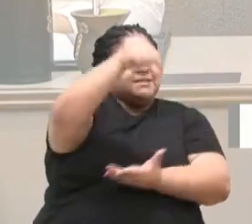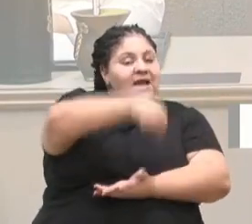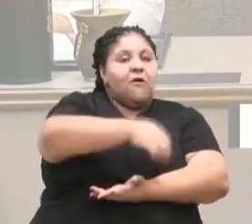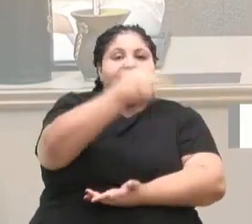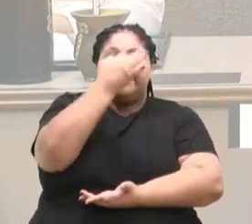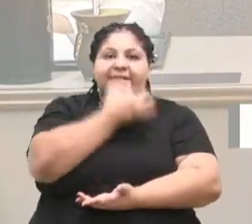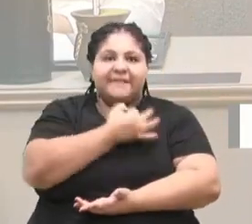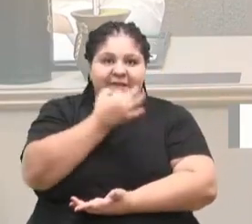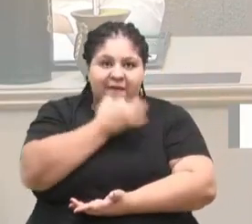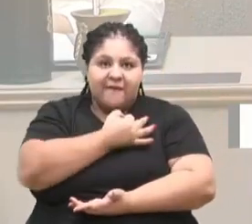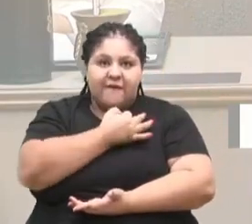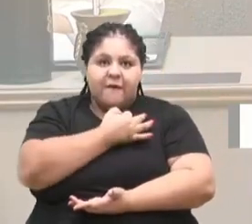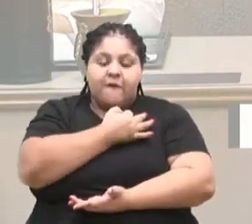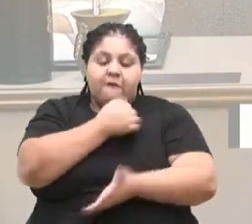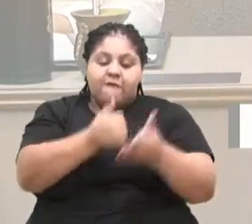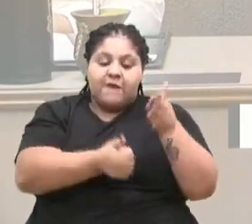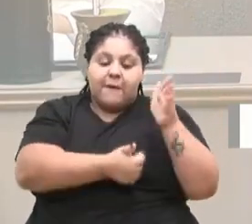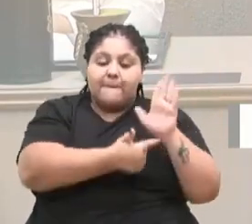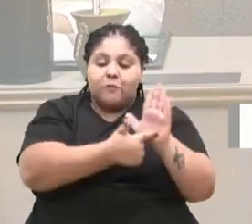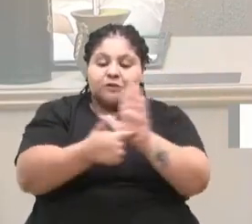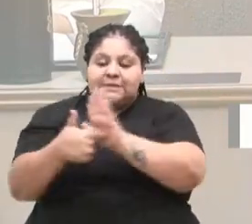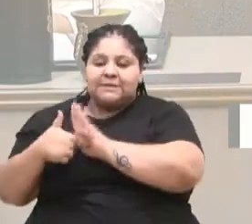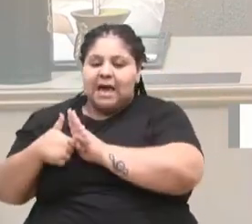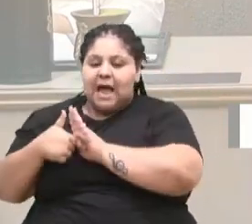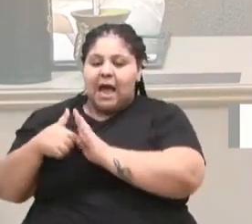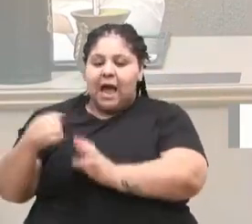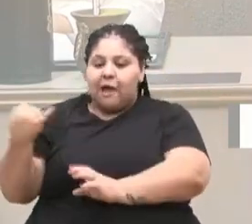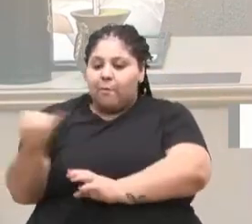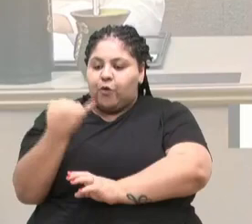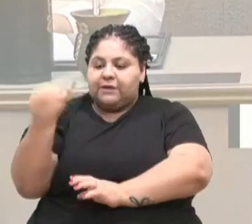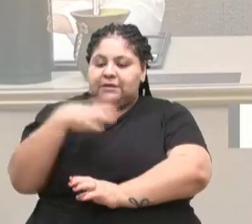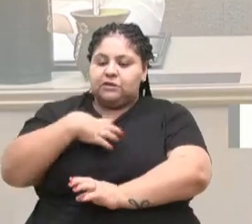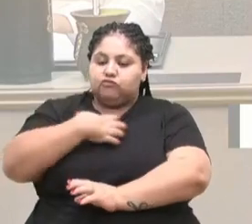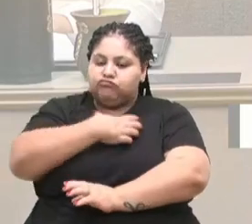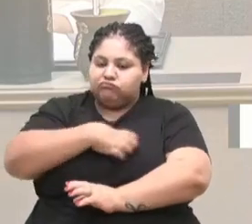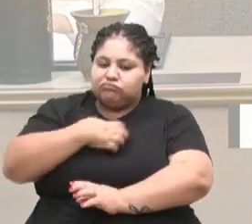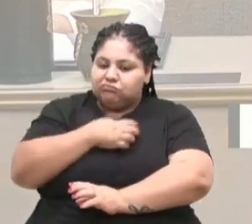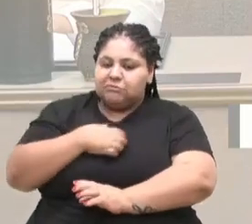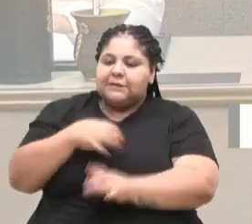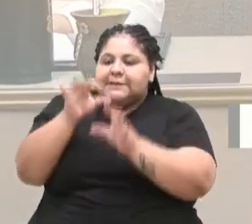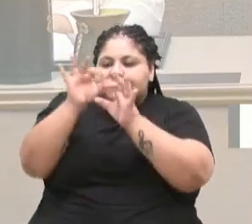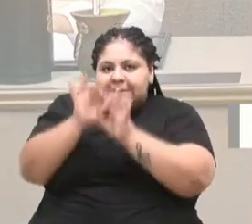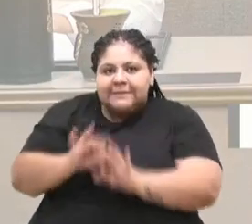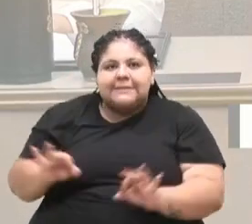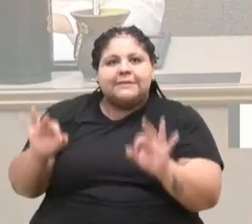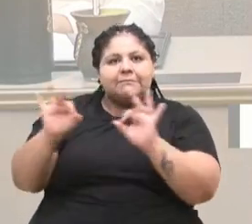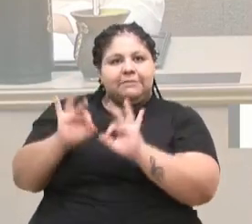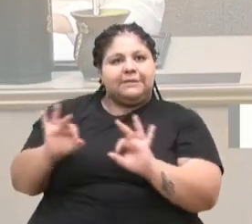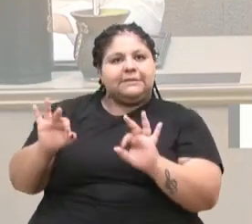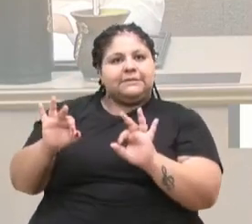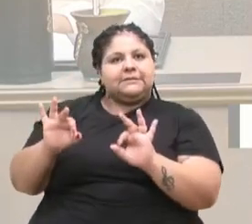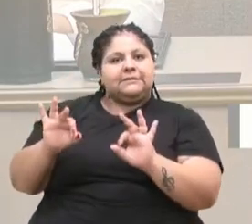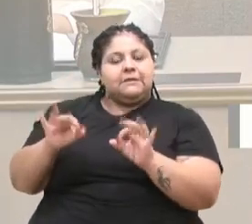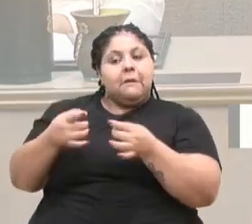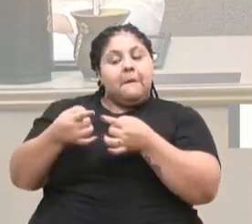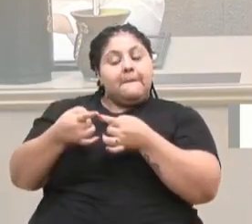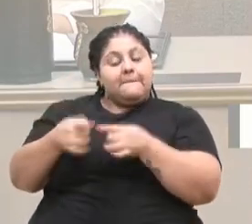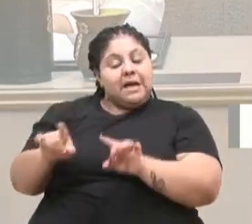desse gesto, que é simples, mas que tem na ponta aquilo que é mais